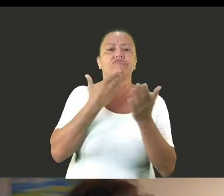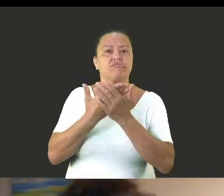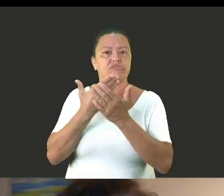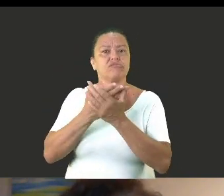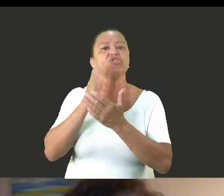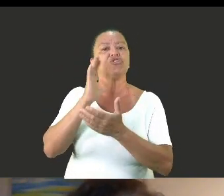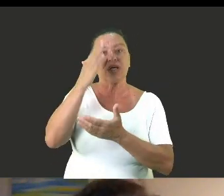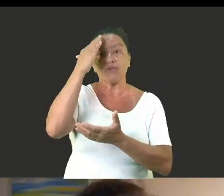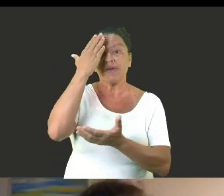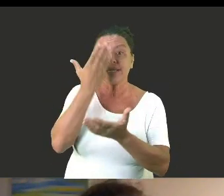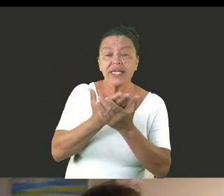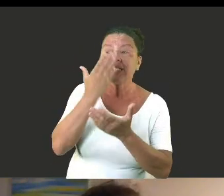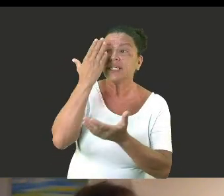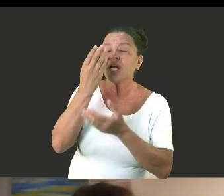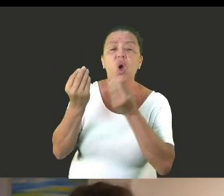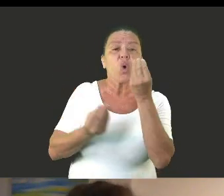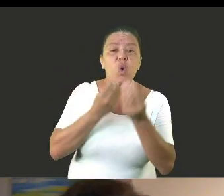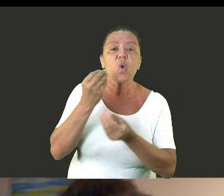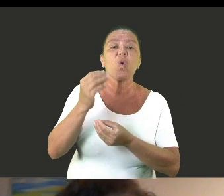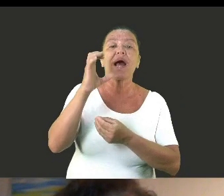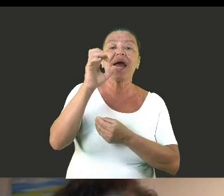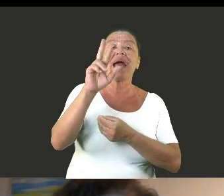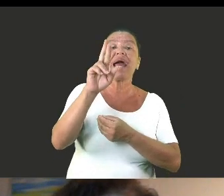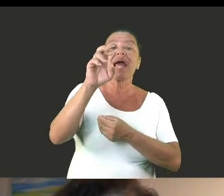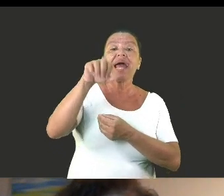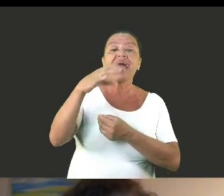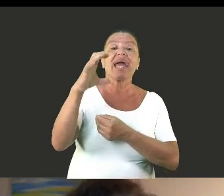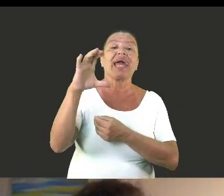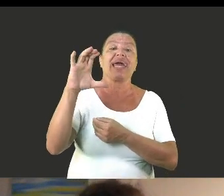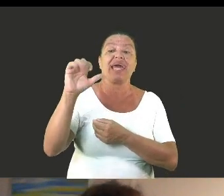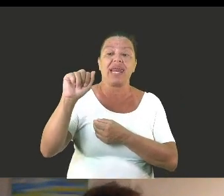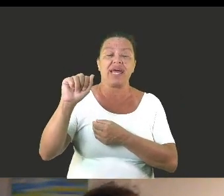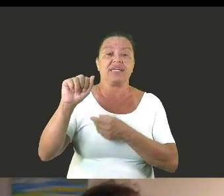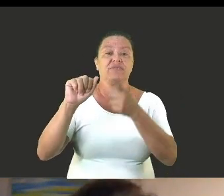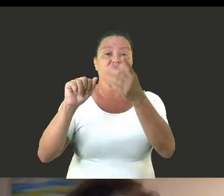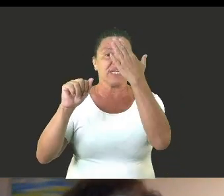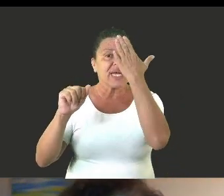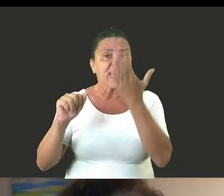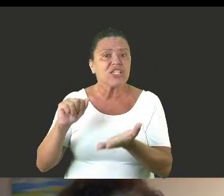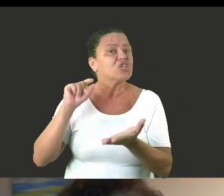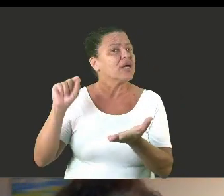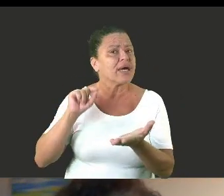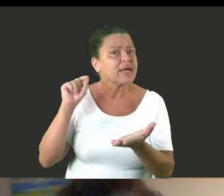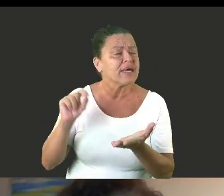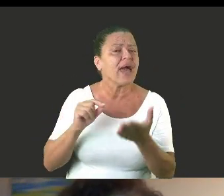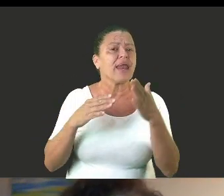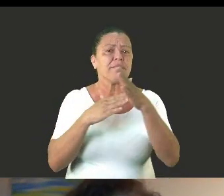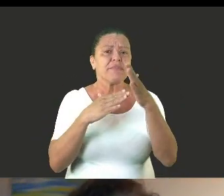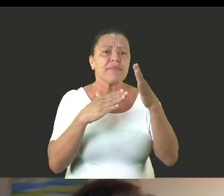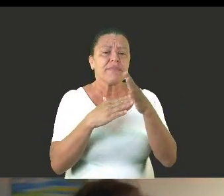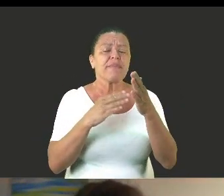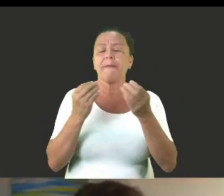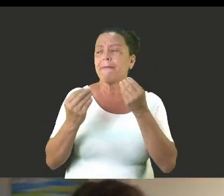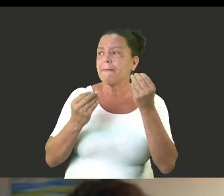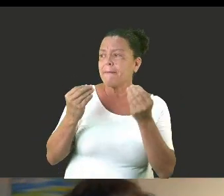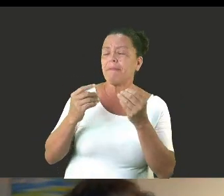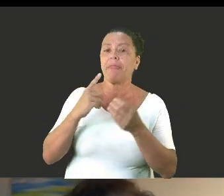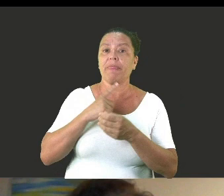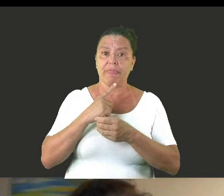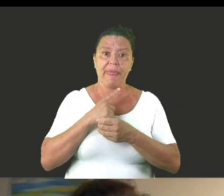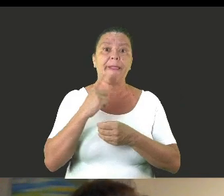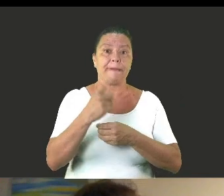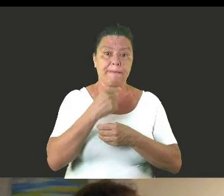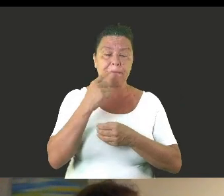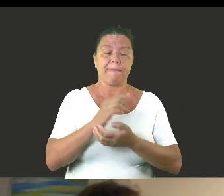das crenças que nós trazemos dentro de nós, das crenças limitantes. Nós também